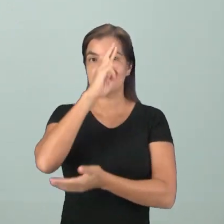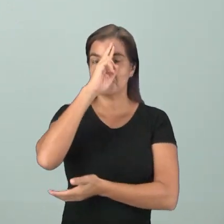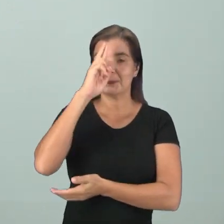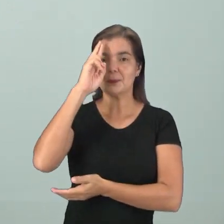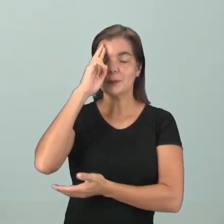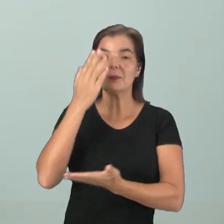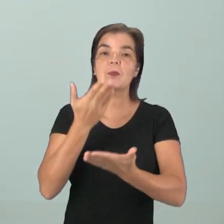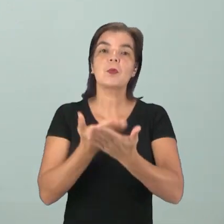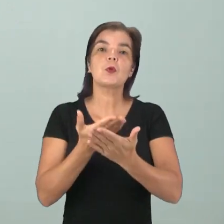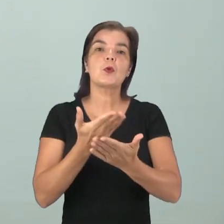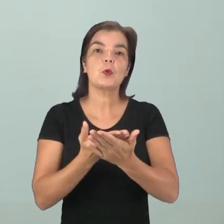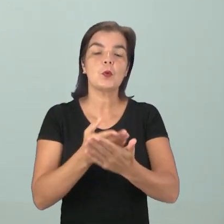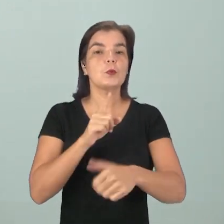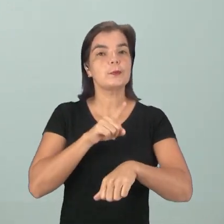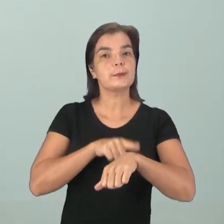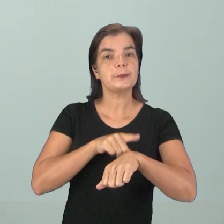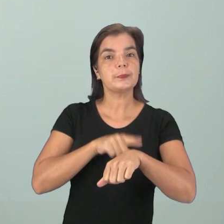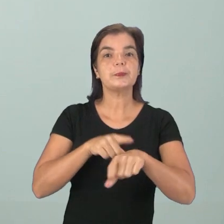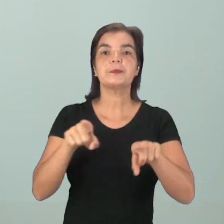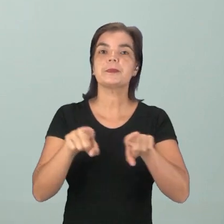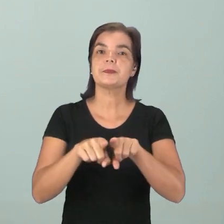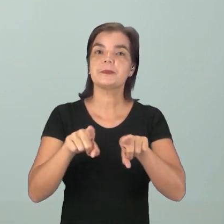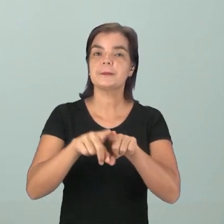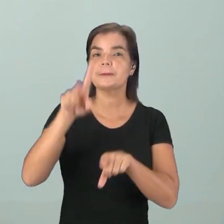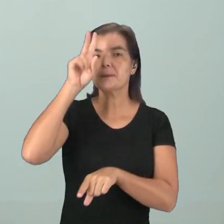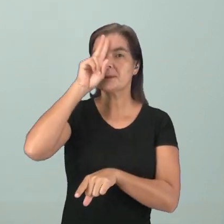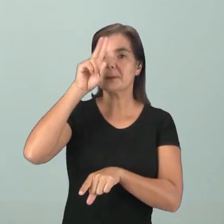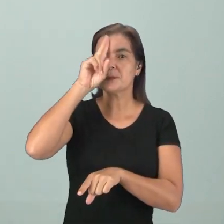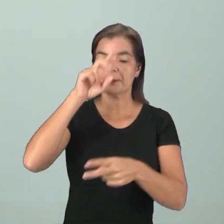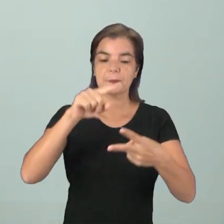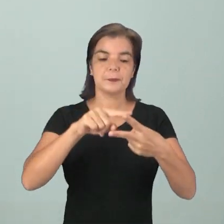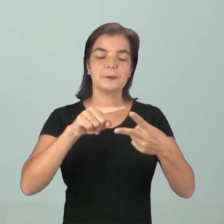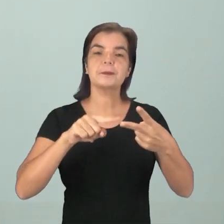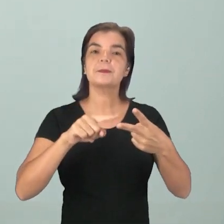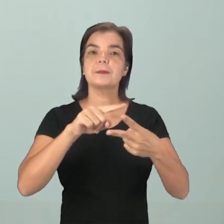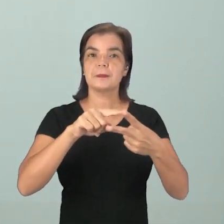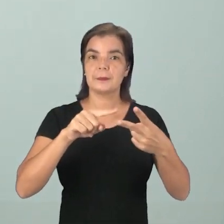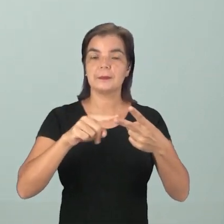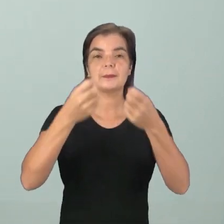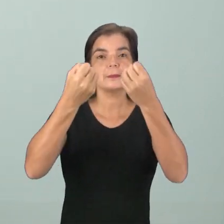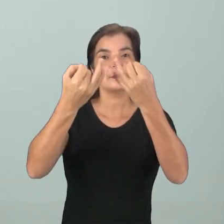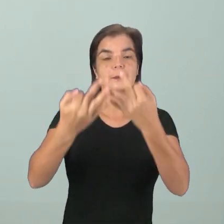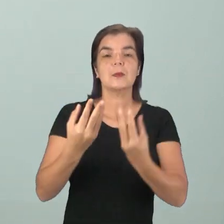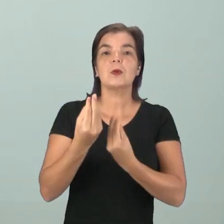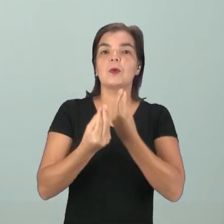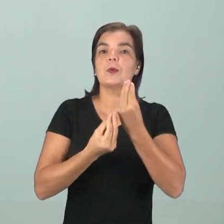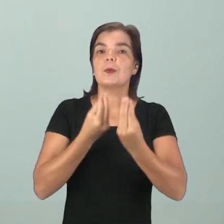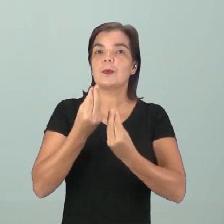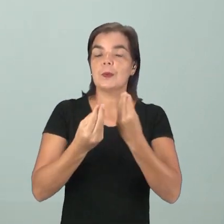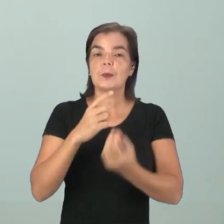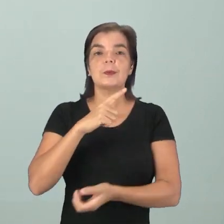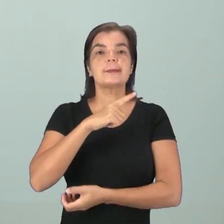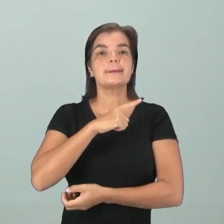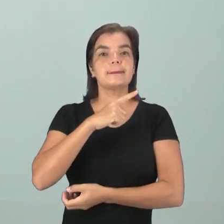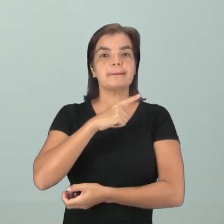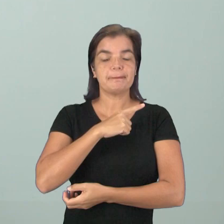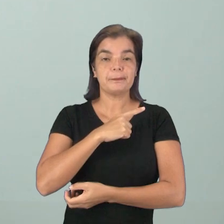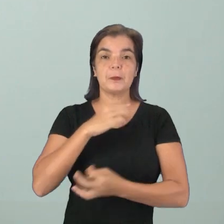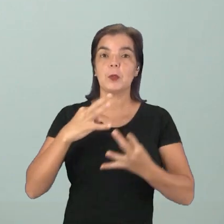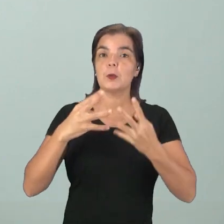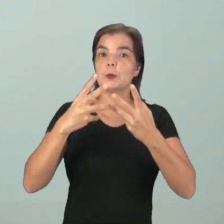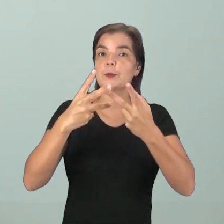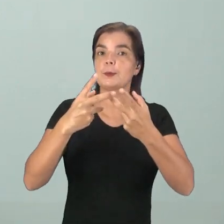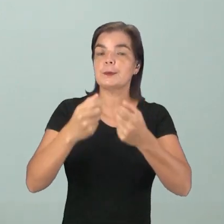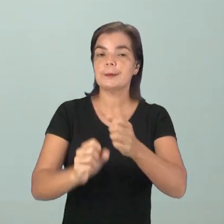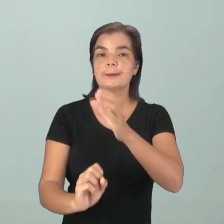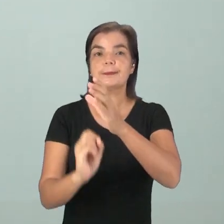que é estudar o tempo e a história, como esses dois conceitos se conectam e como que a gente tem noção de todos